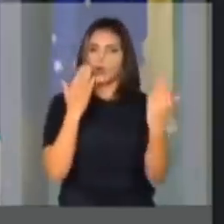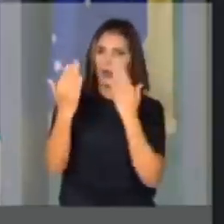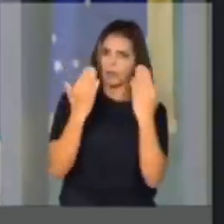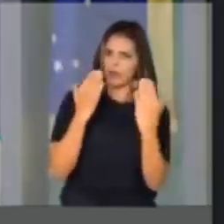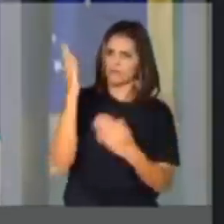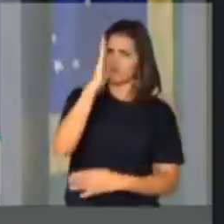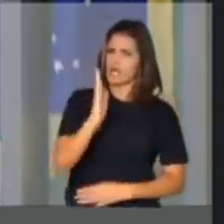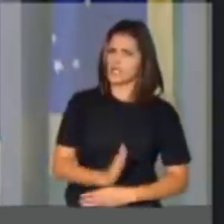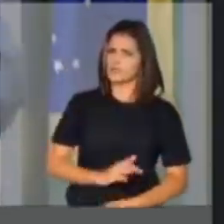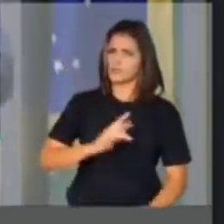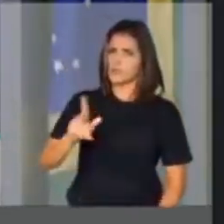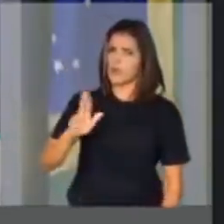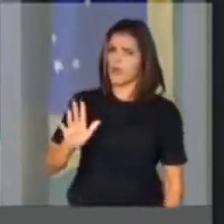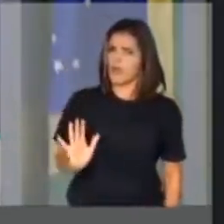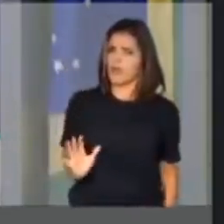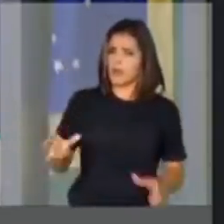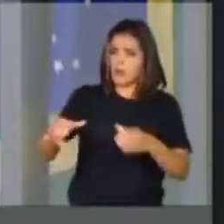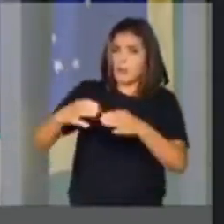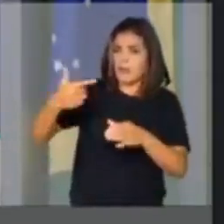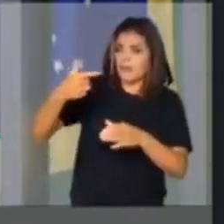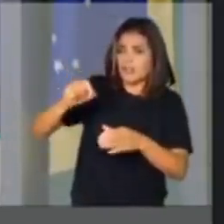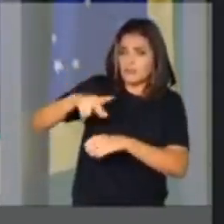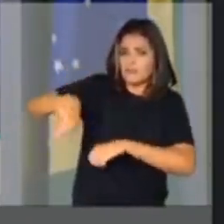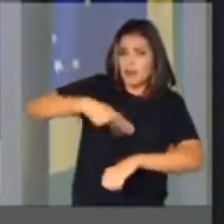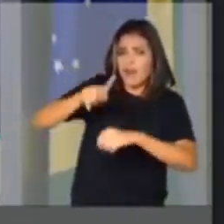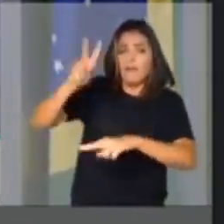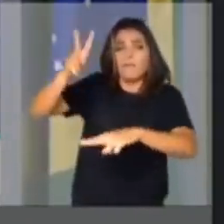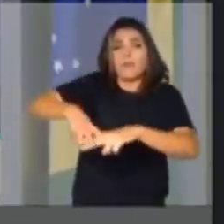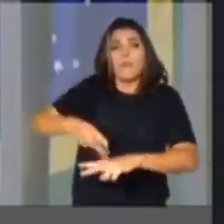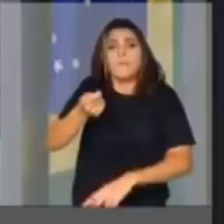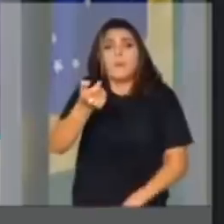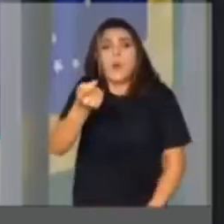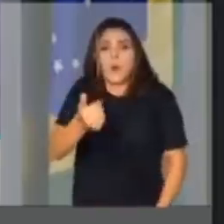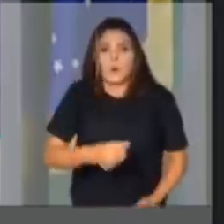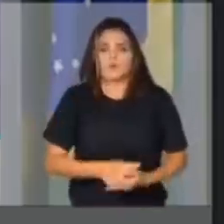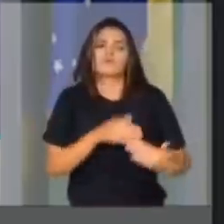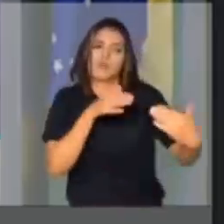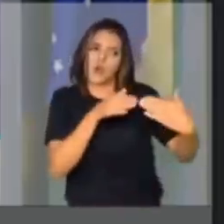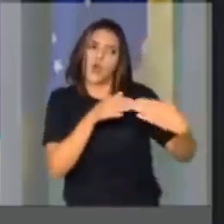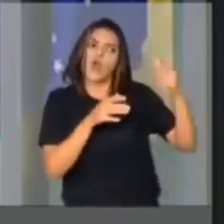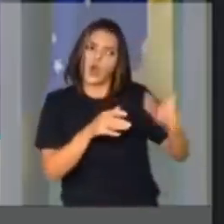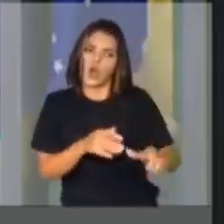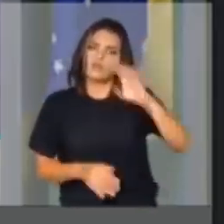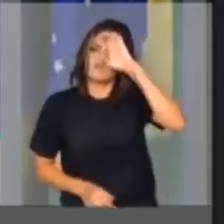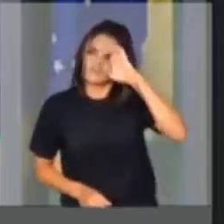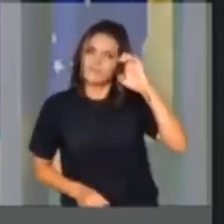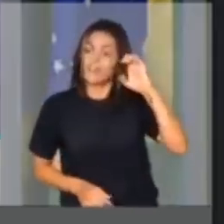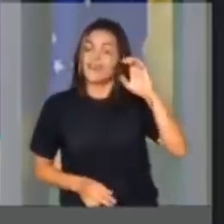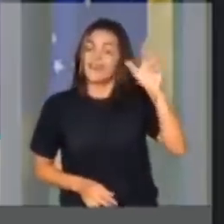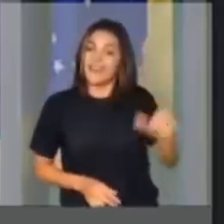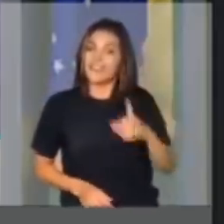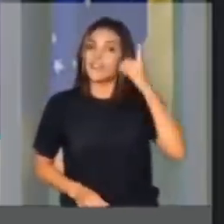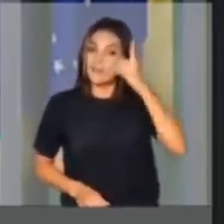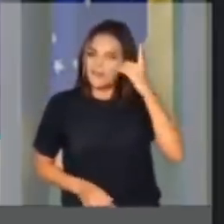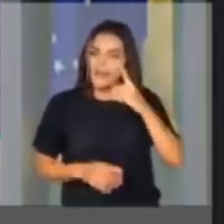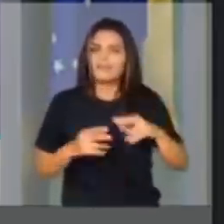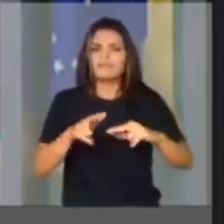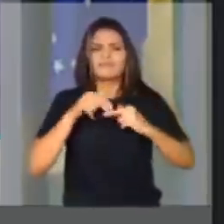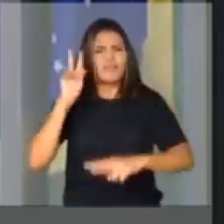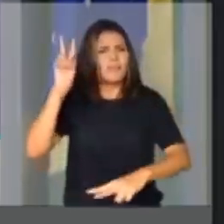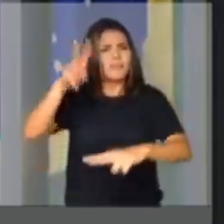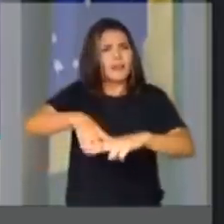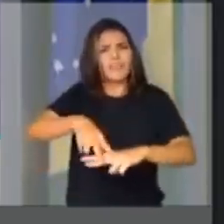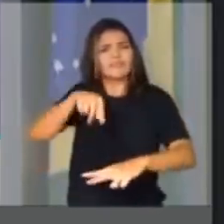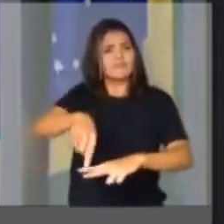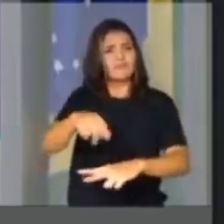os 20 maiores, porque prende pouco. E uma coisa eu concordo com a parlamentar, prende mal, porque deveria prender